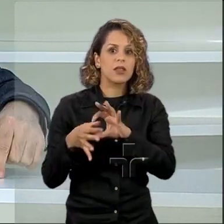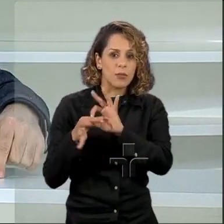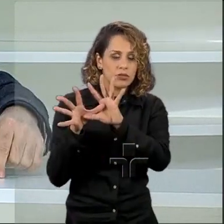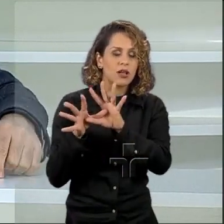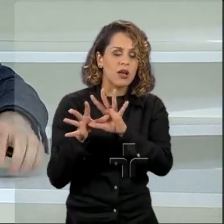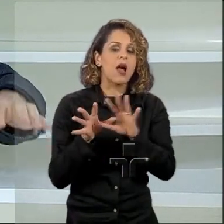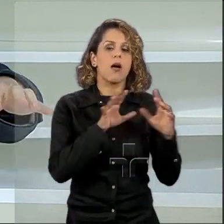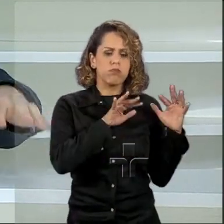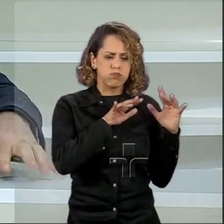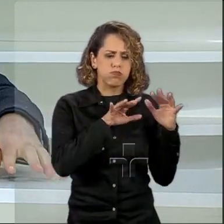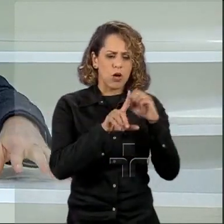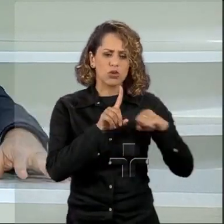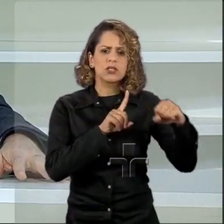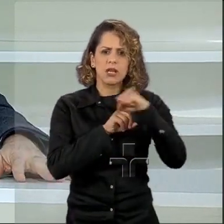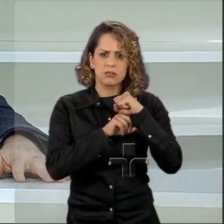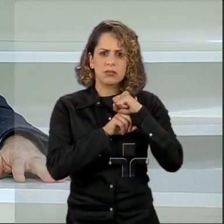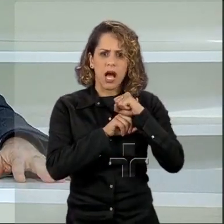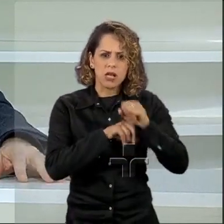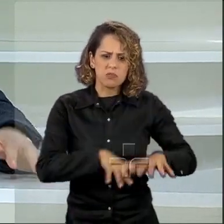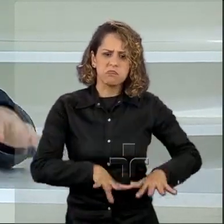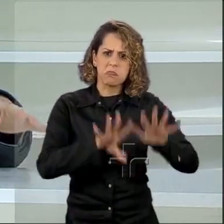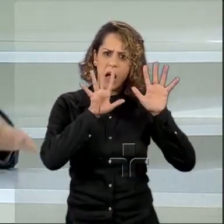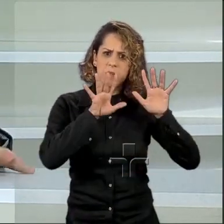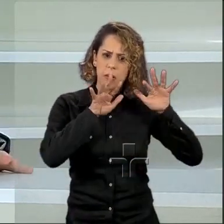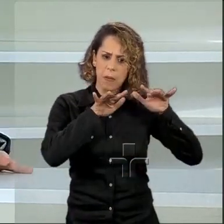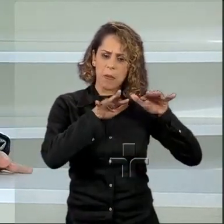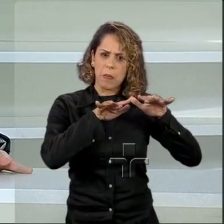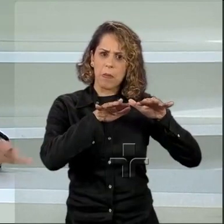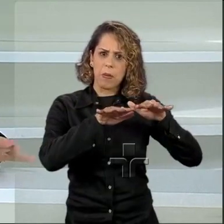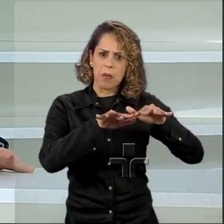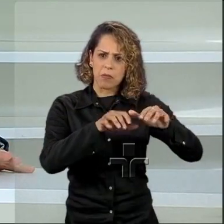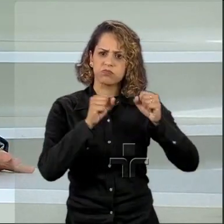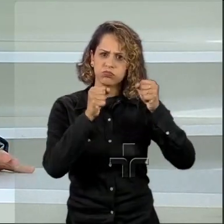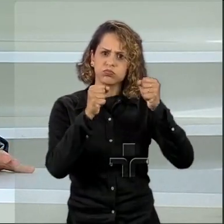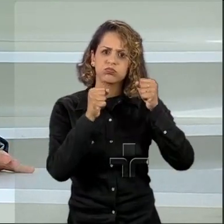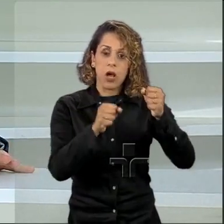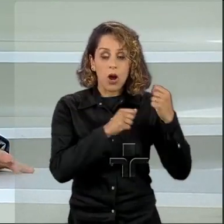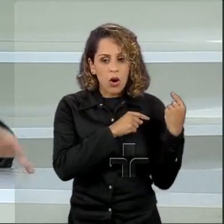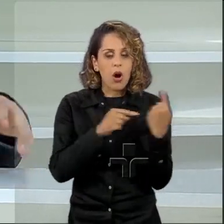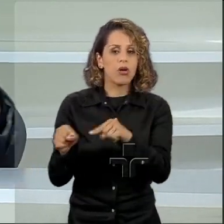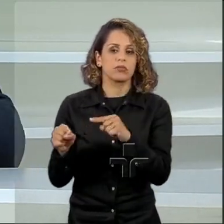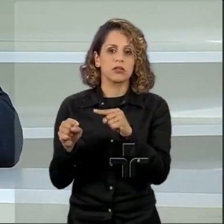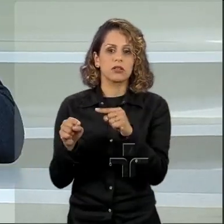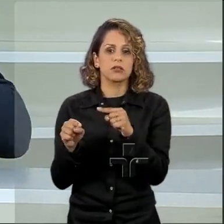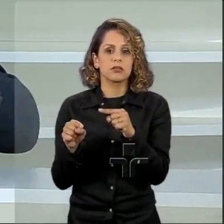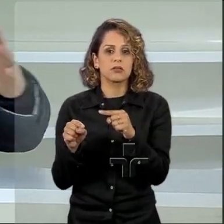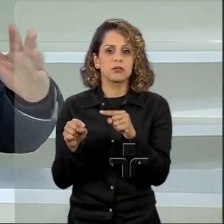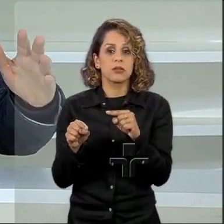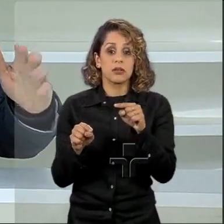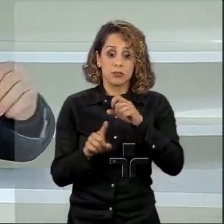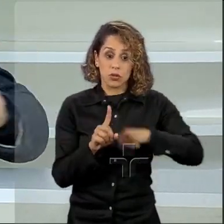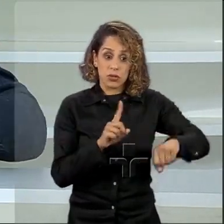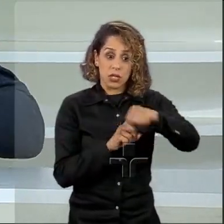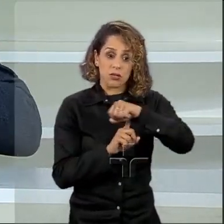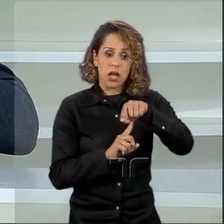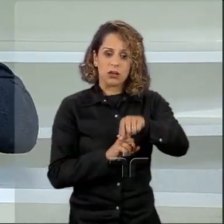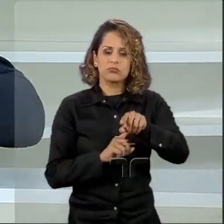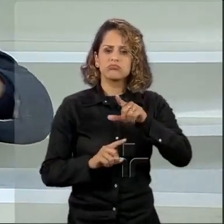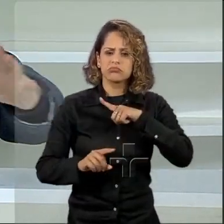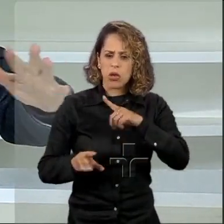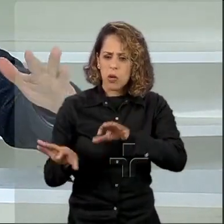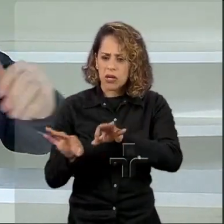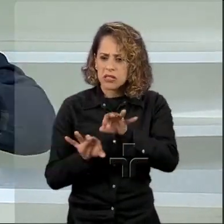uma sociedade que está muito vibrante. Essa vibração da sociedade, organização em